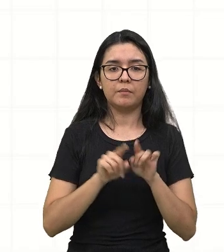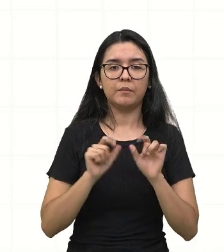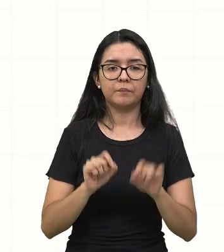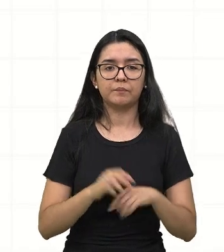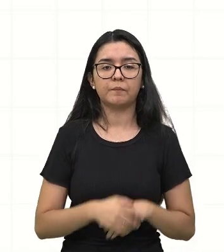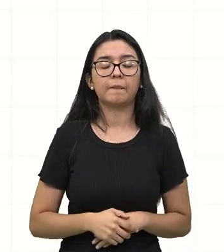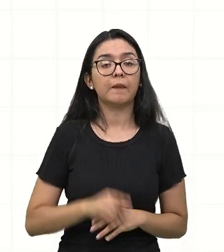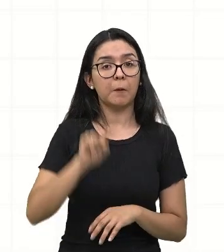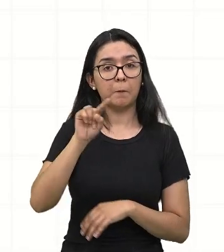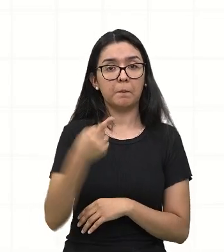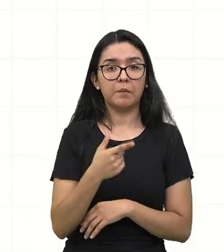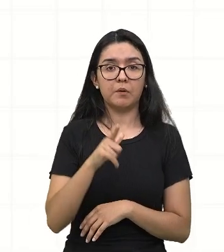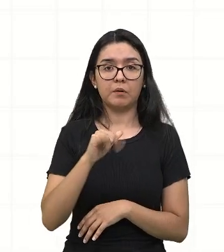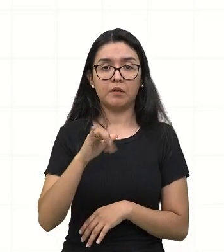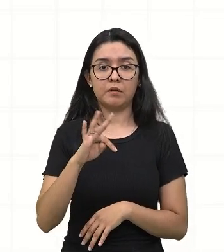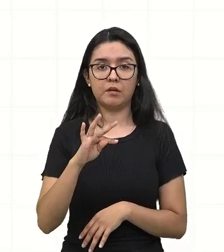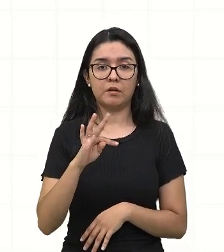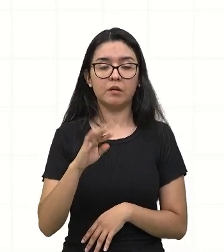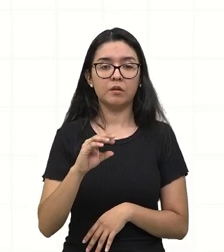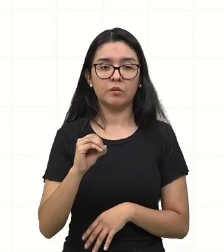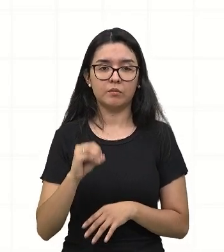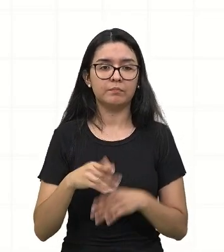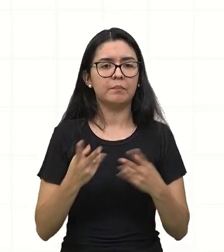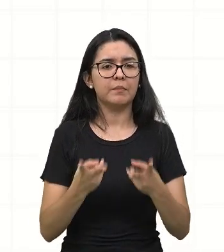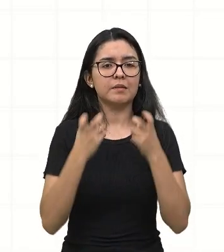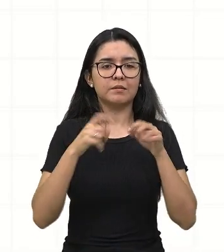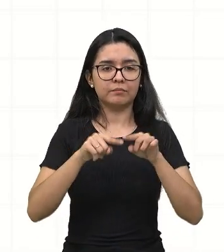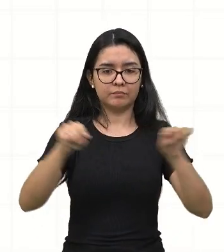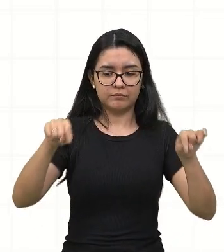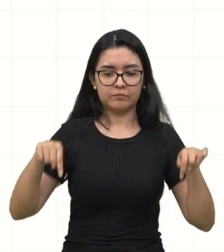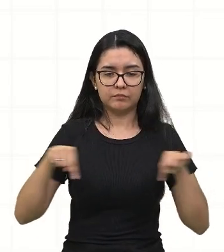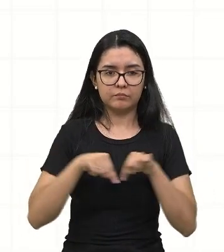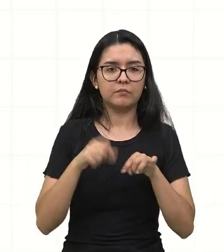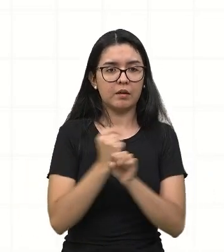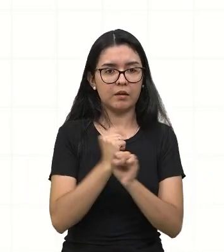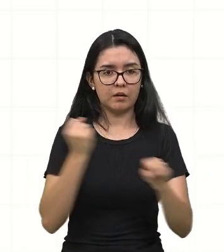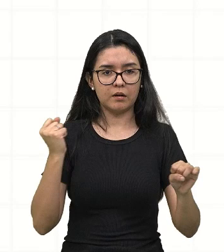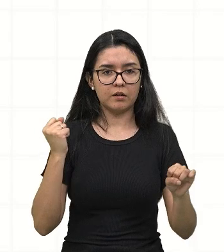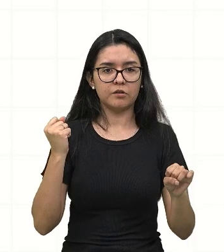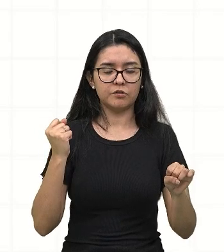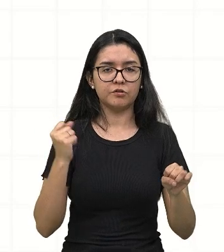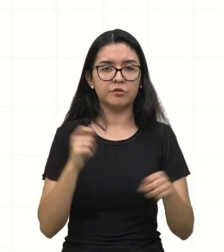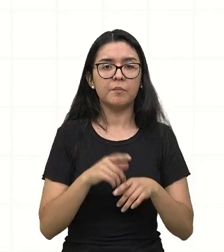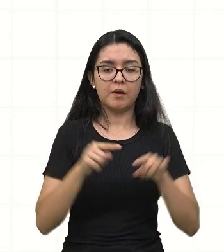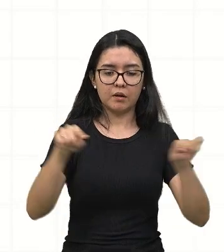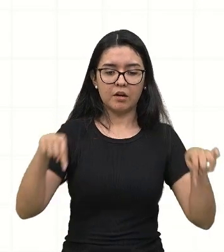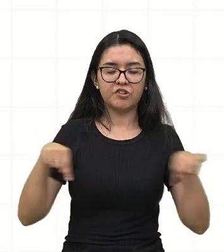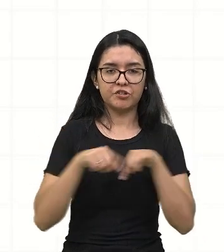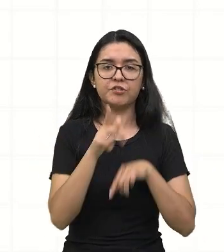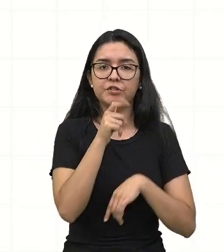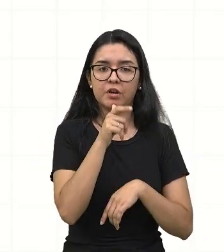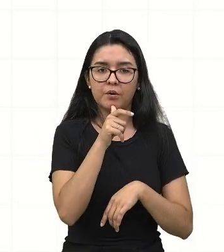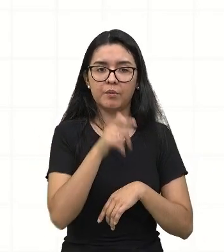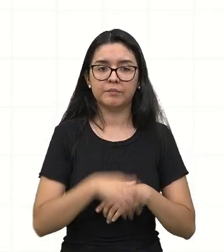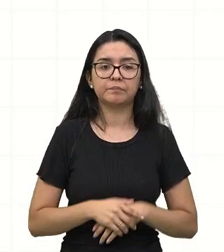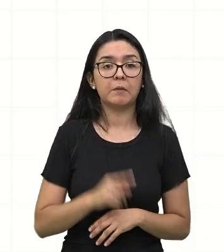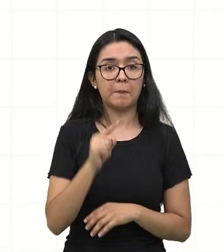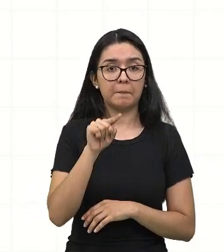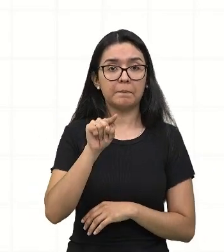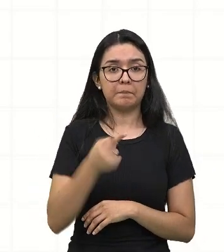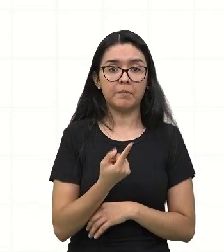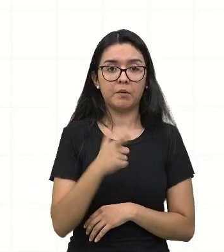1000 litros, tá legal? Olha a ideia pela imagem aí, uma caixa d'água grande aqui que nós temos, ela vai nos dar a ideia aí de 1000 litros. Tudo